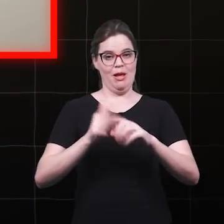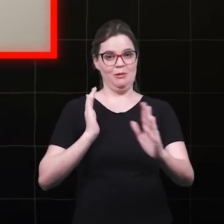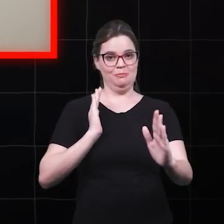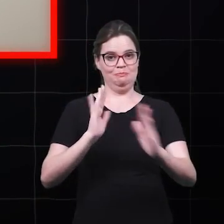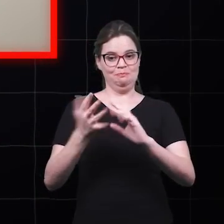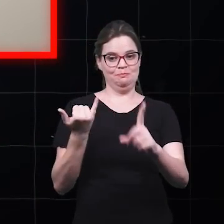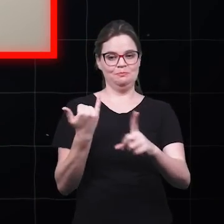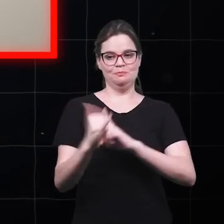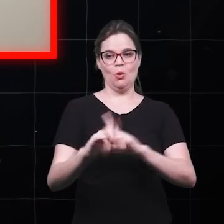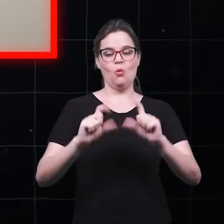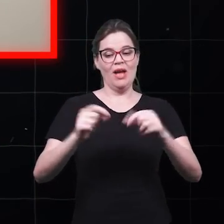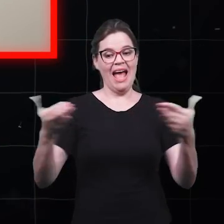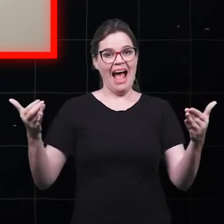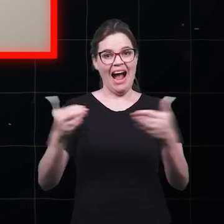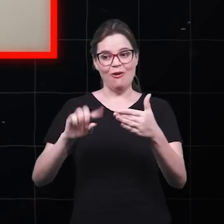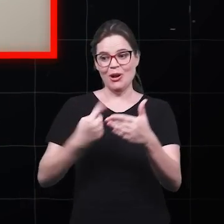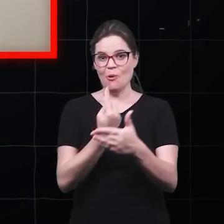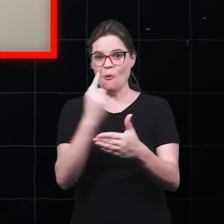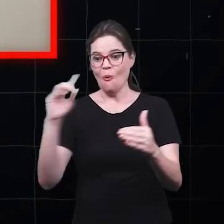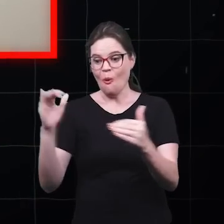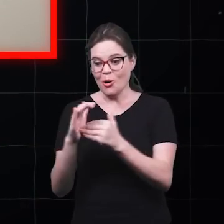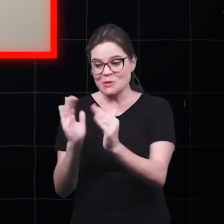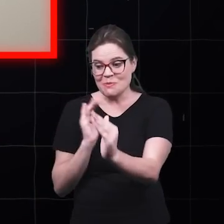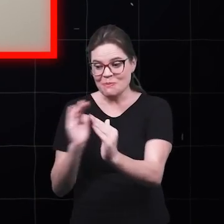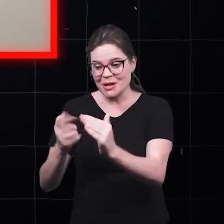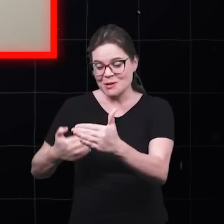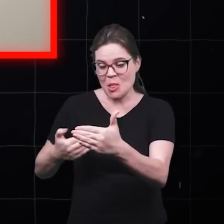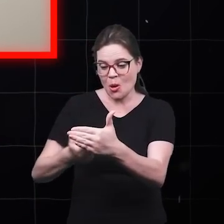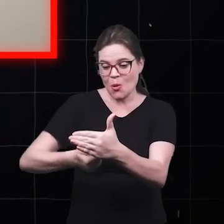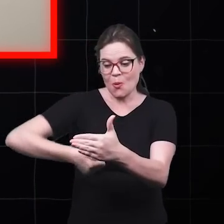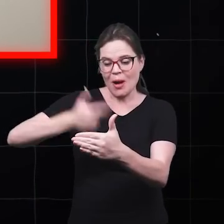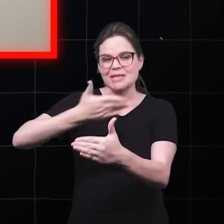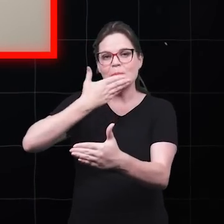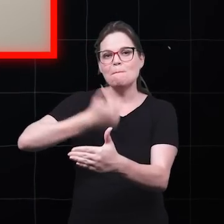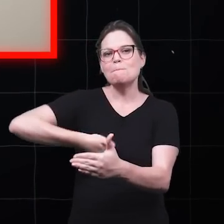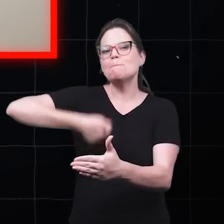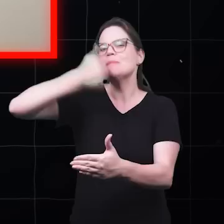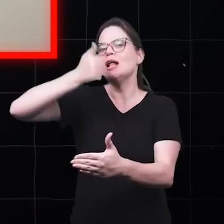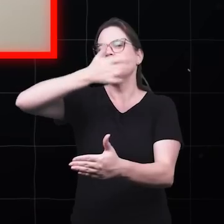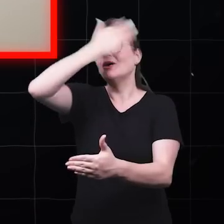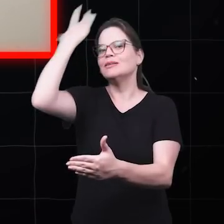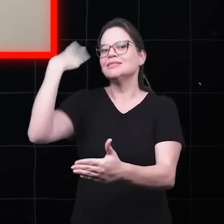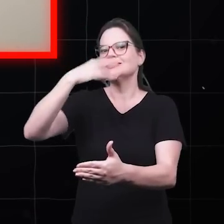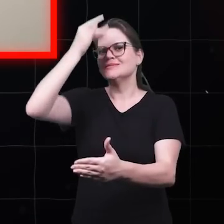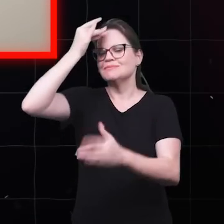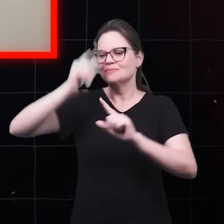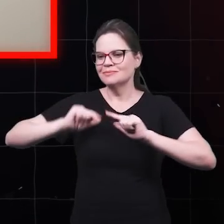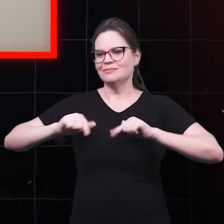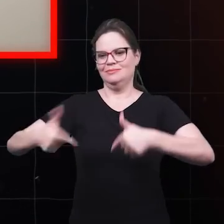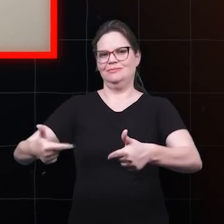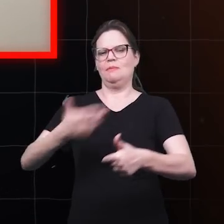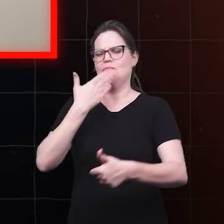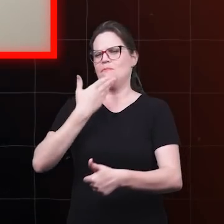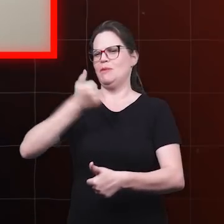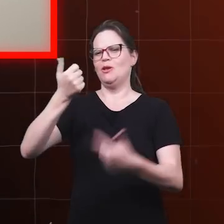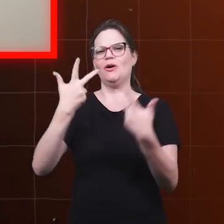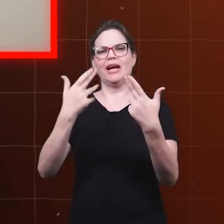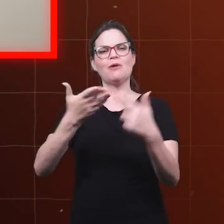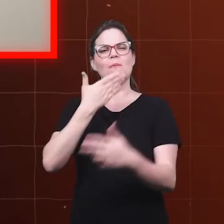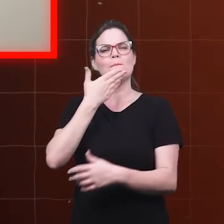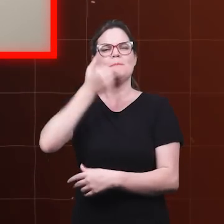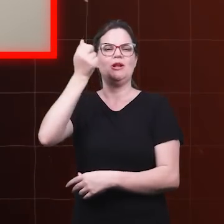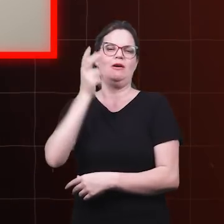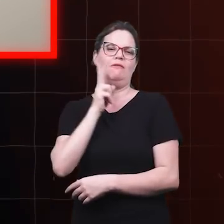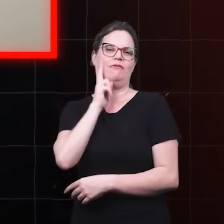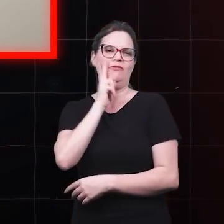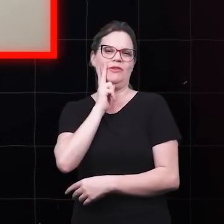o bom vinho está sendo servido, que é uma operação do Espírito Santo. E que operação do Espírito Santo